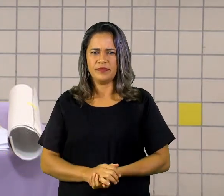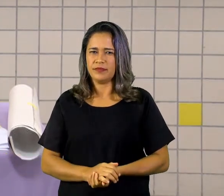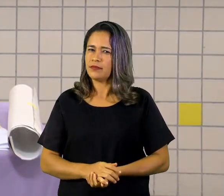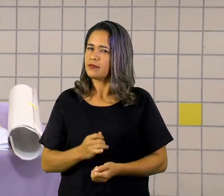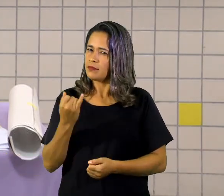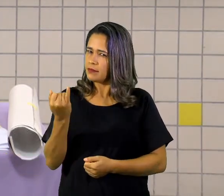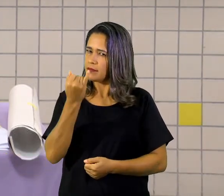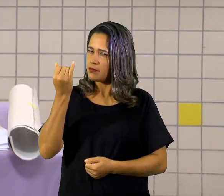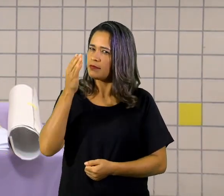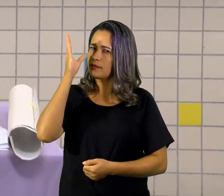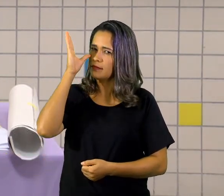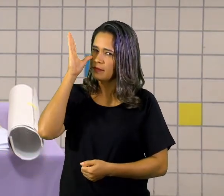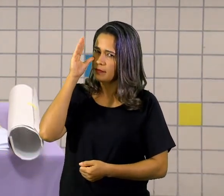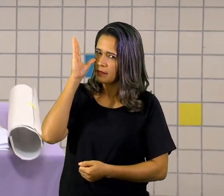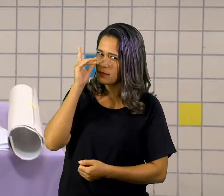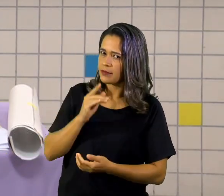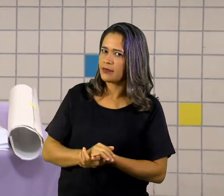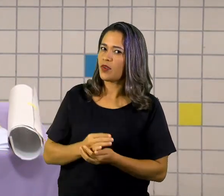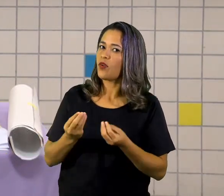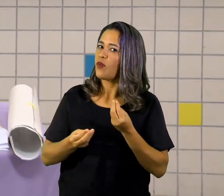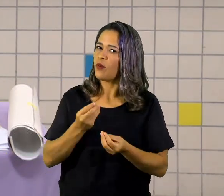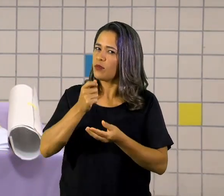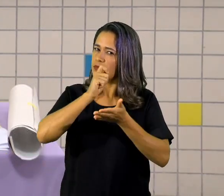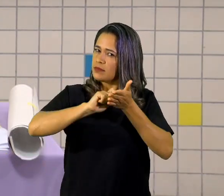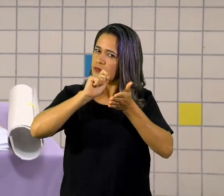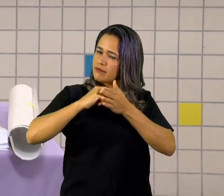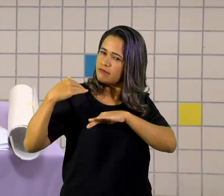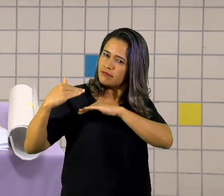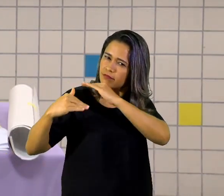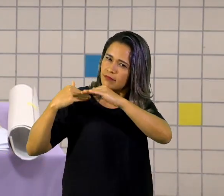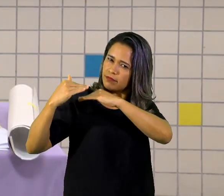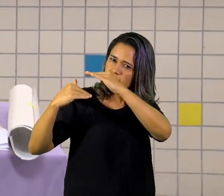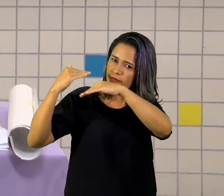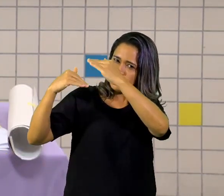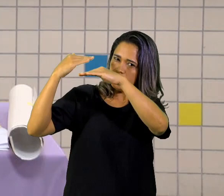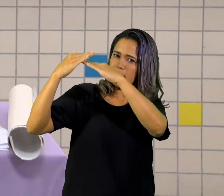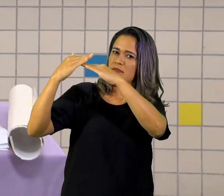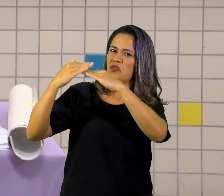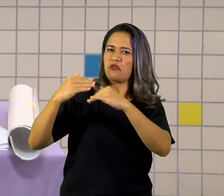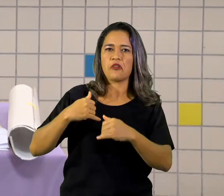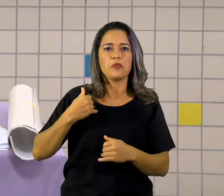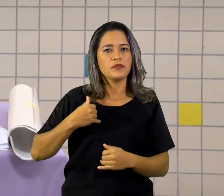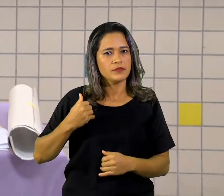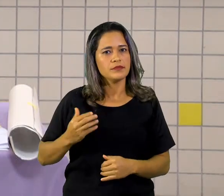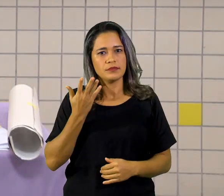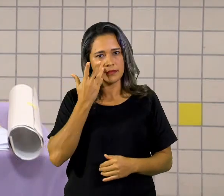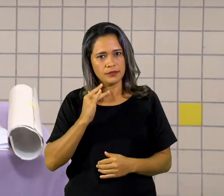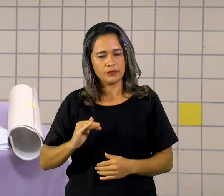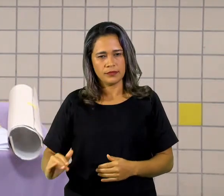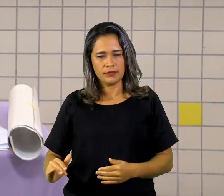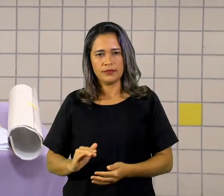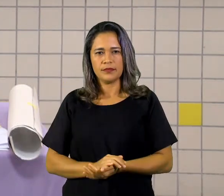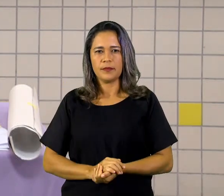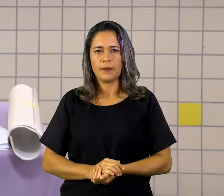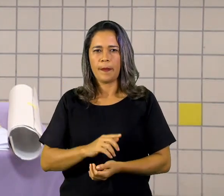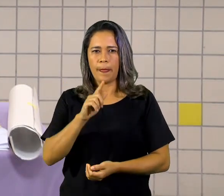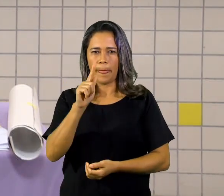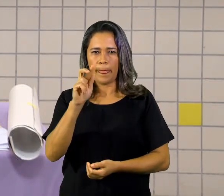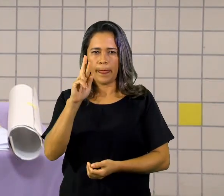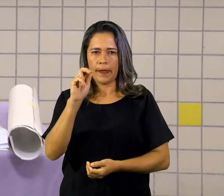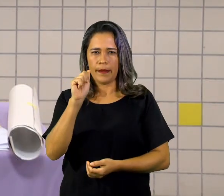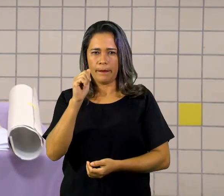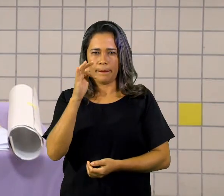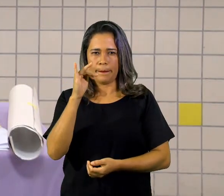como esse grafismo se desenvolve progressivamente conforme a faixa etária da criança. O grafismo ele tem